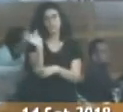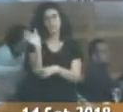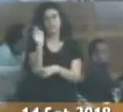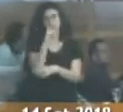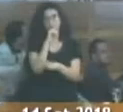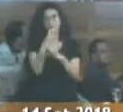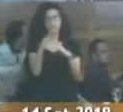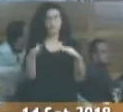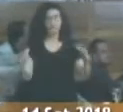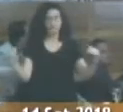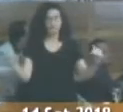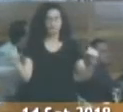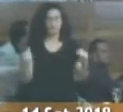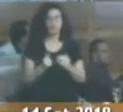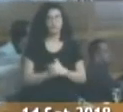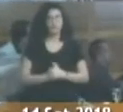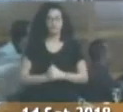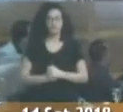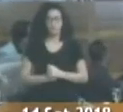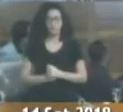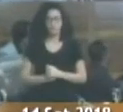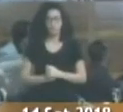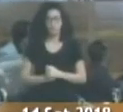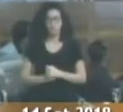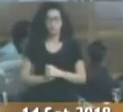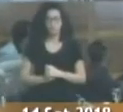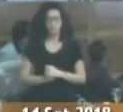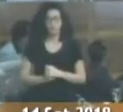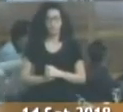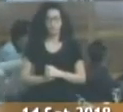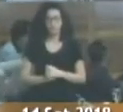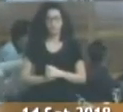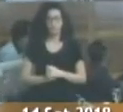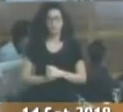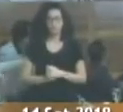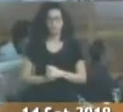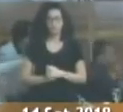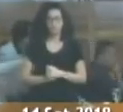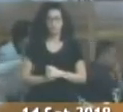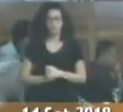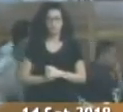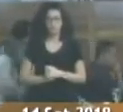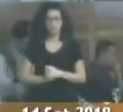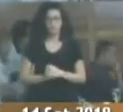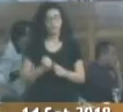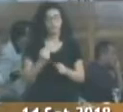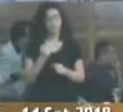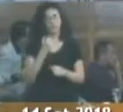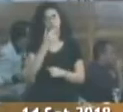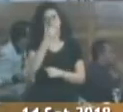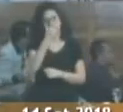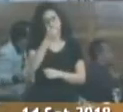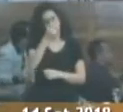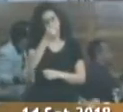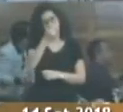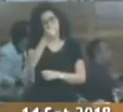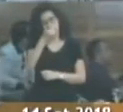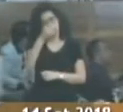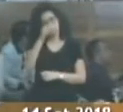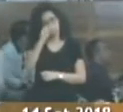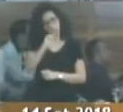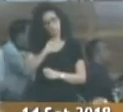Mar, que o Zaganelli vai apresentar daqui a pouco. Tá? E, em 2018 foi quando